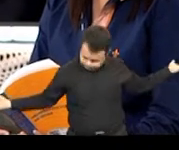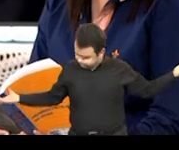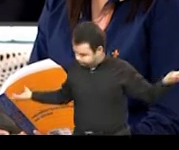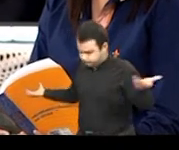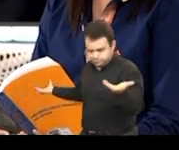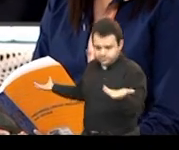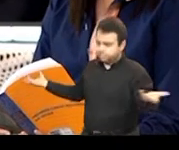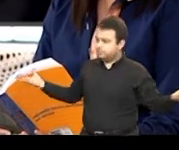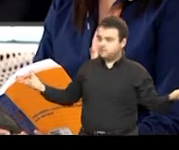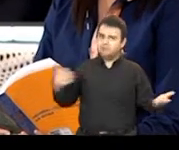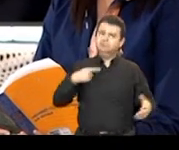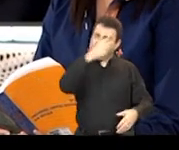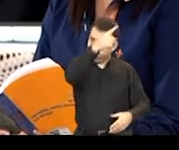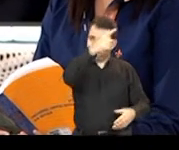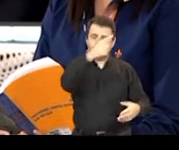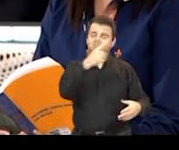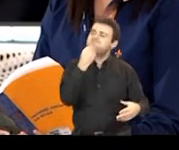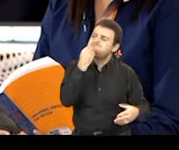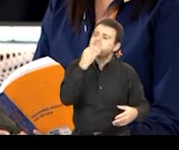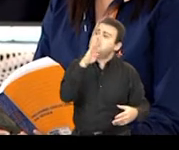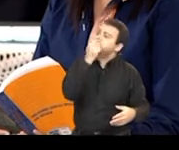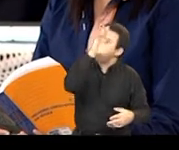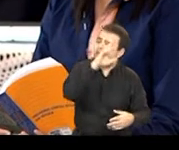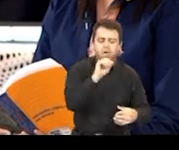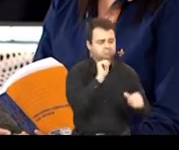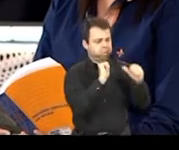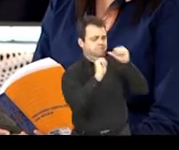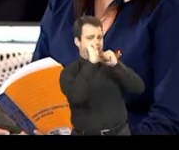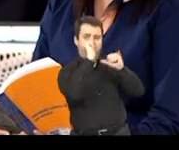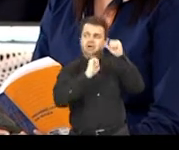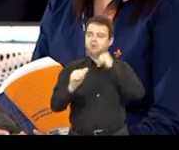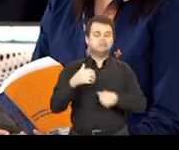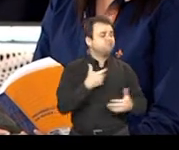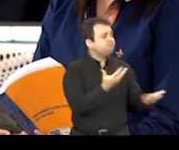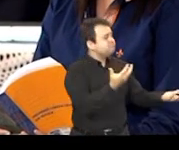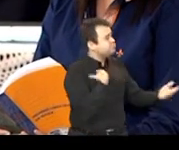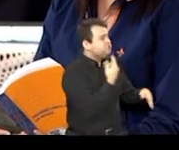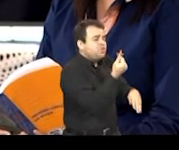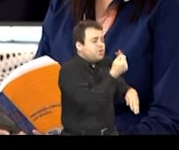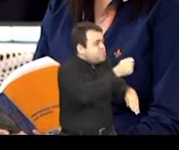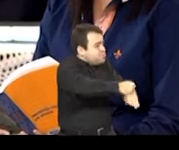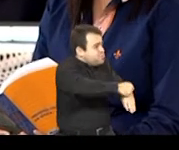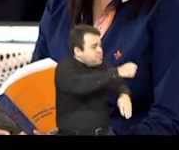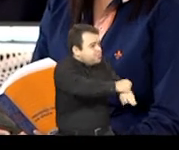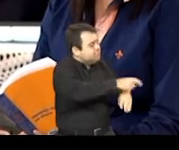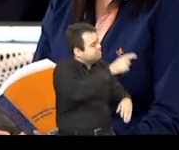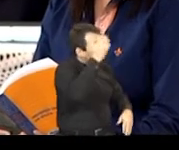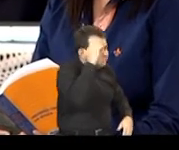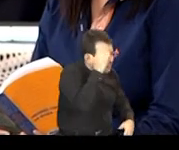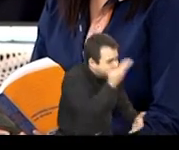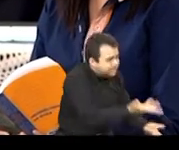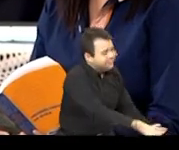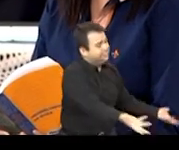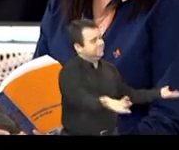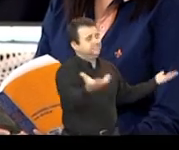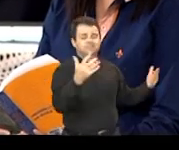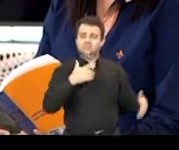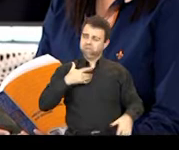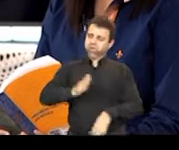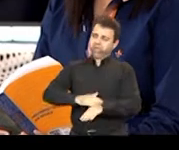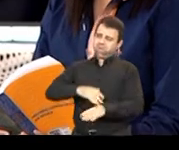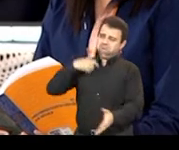E não podíamos tomar alguma coisa num bar? Estou sem dinheiro, meu anjo, vê se entende. Mas eu